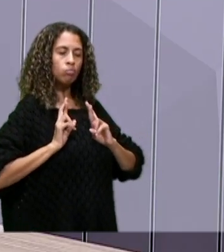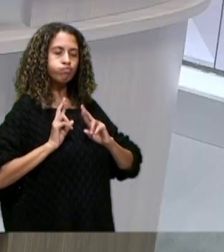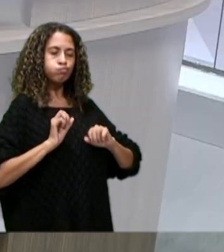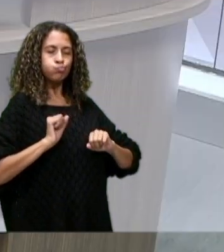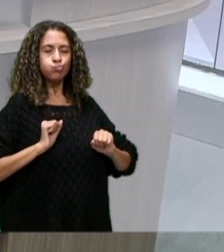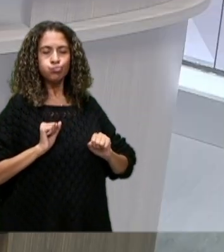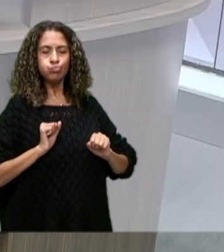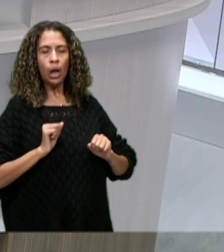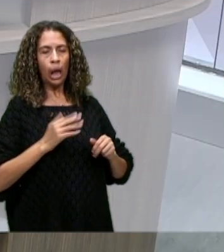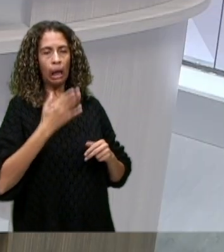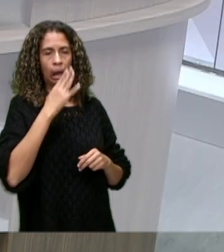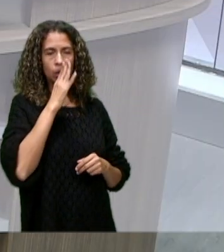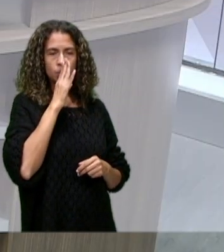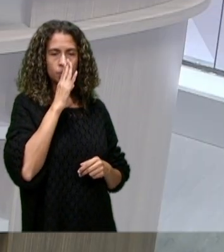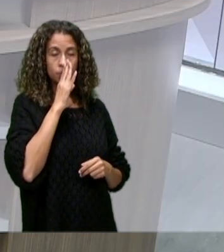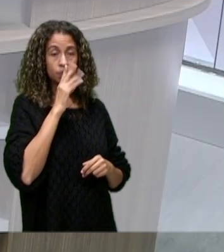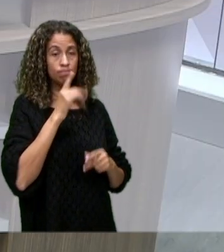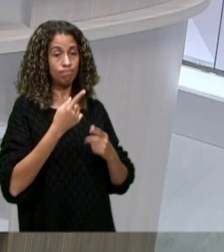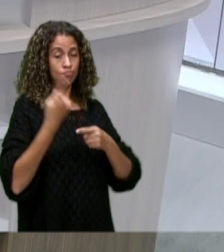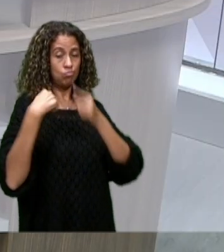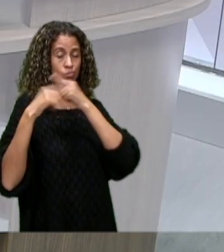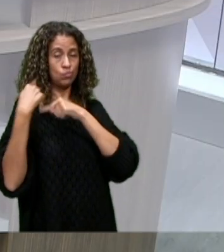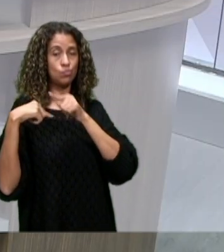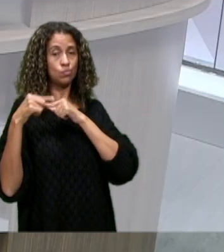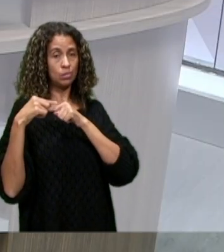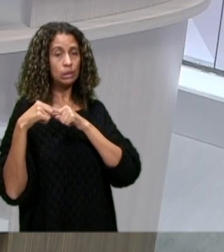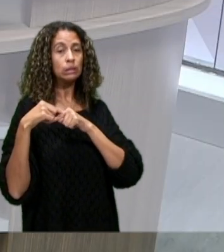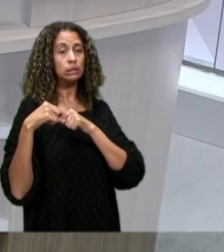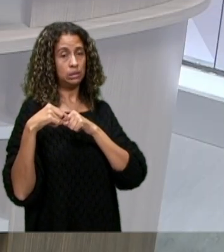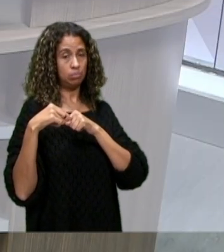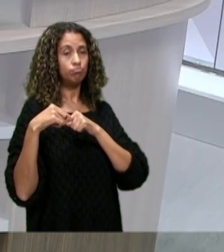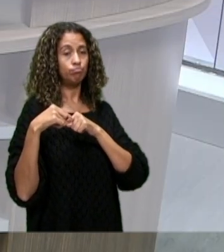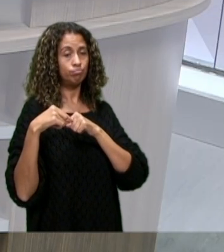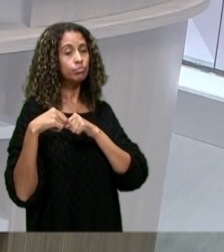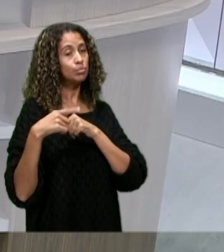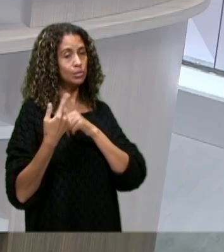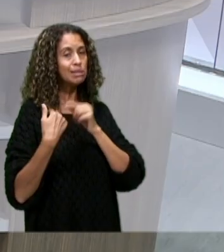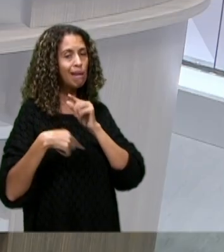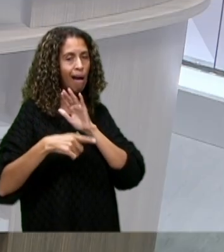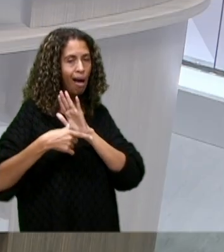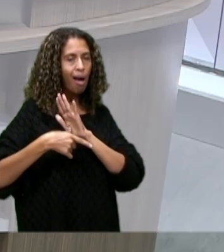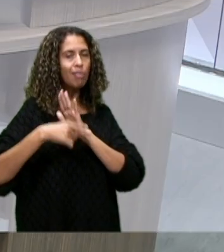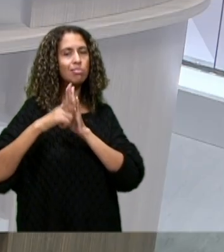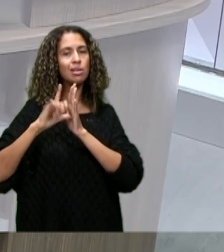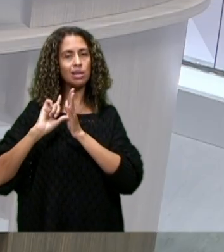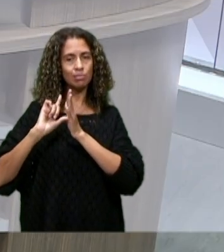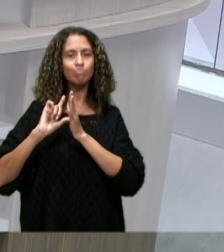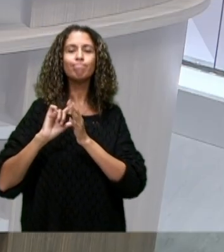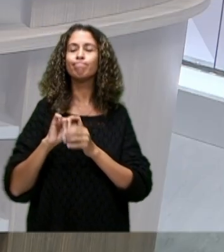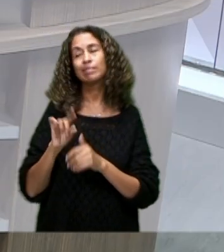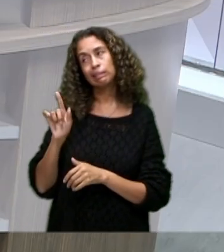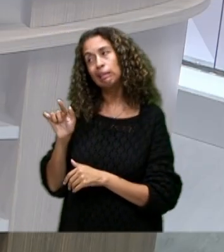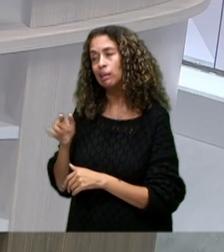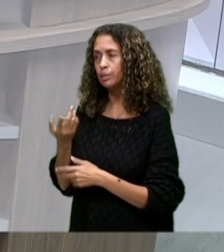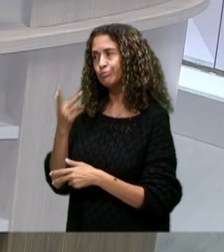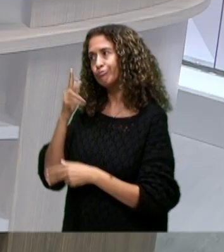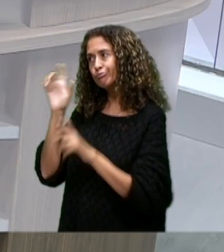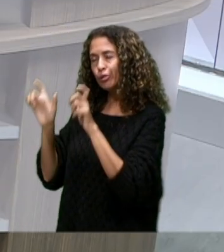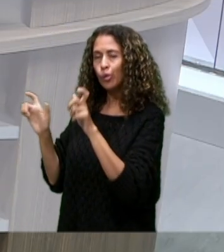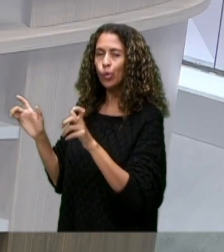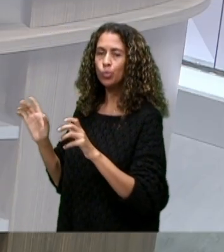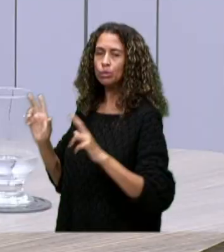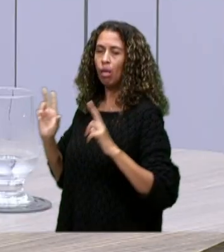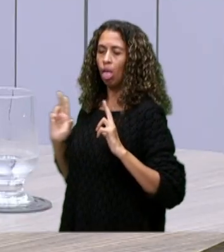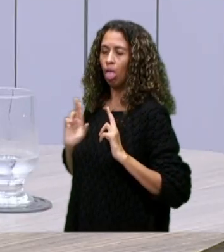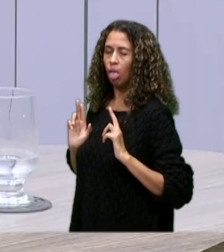e retrógrada, em muitos sentidos retrógrada. Sempre né? Essas ondas conservadoras sempre são retrógradas. Então, o